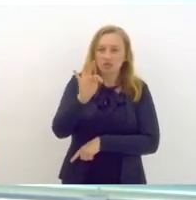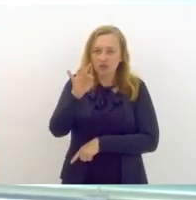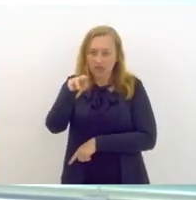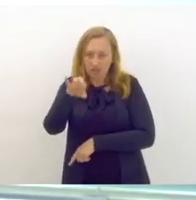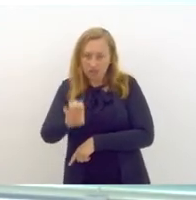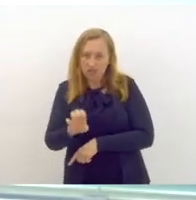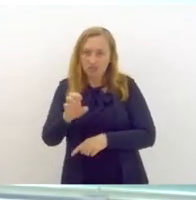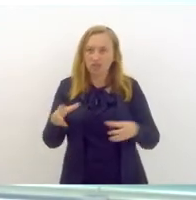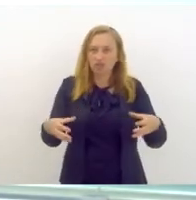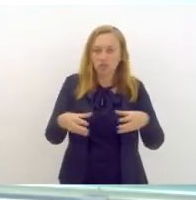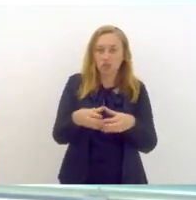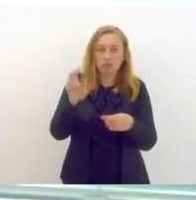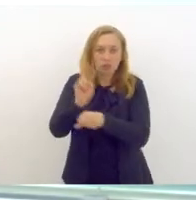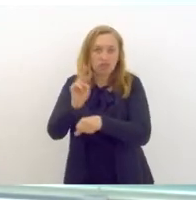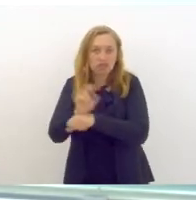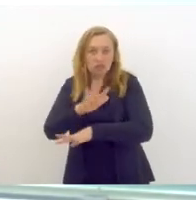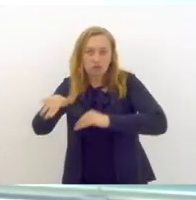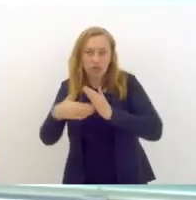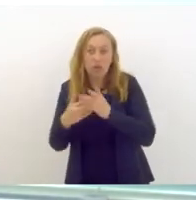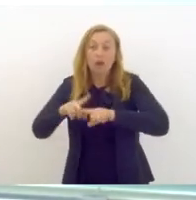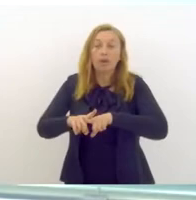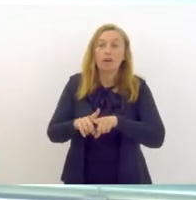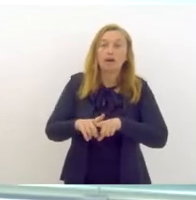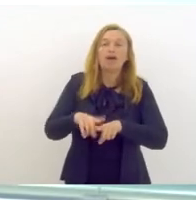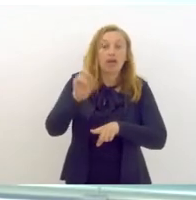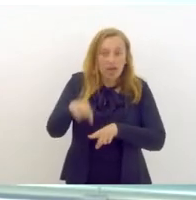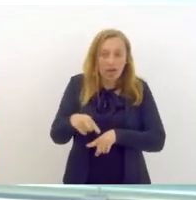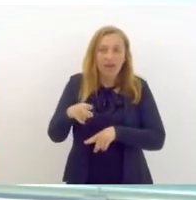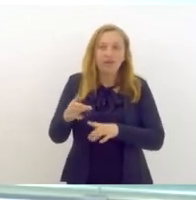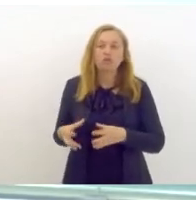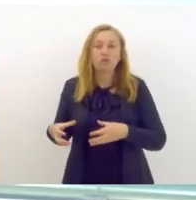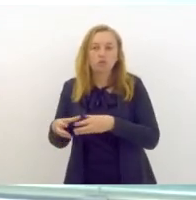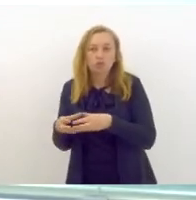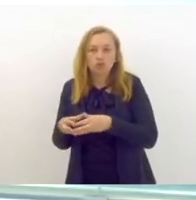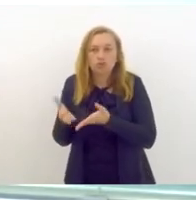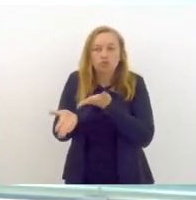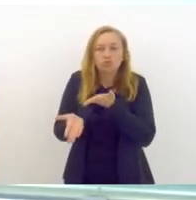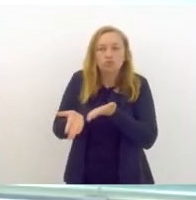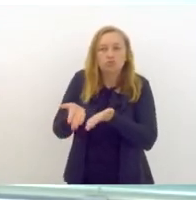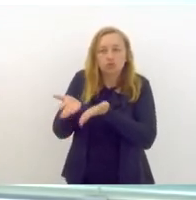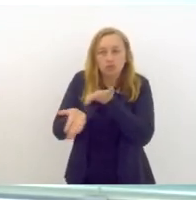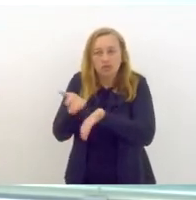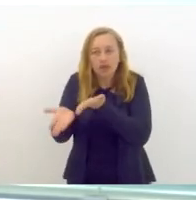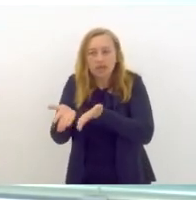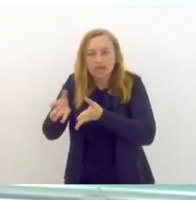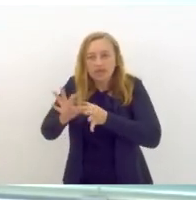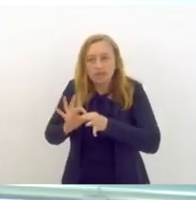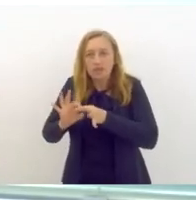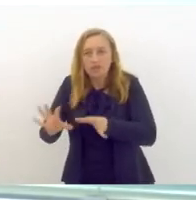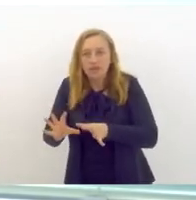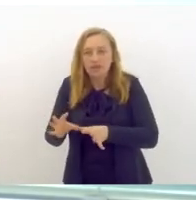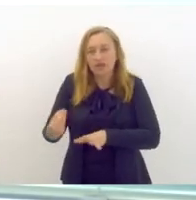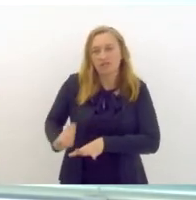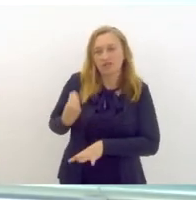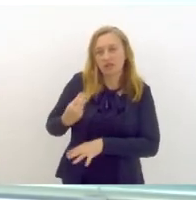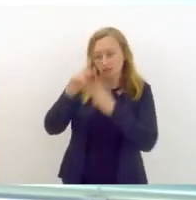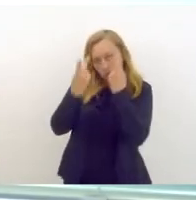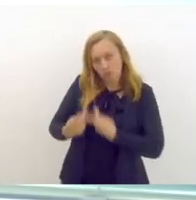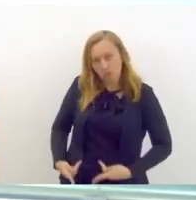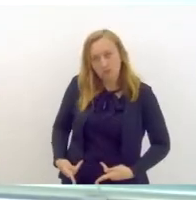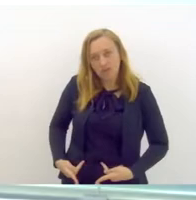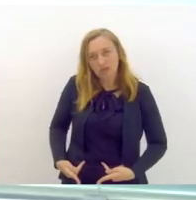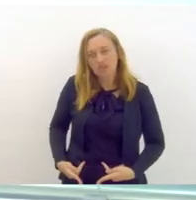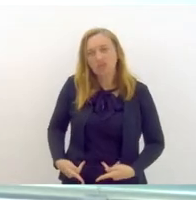de proteção integral, ele é uma das categorias de unidade de conservação que permite a presença humana, que